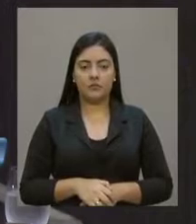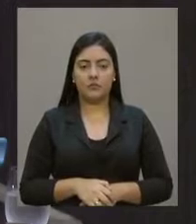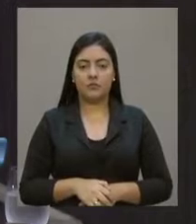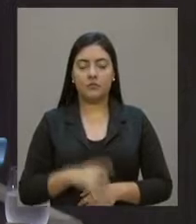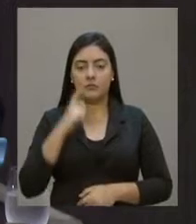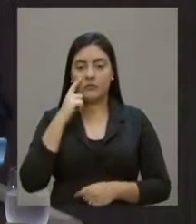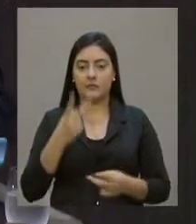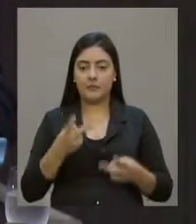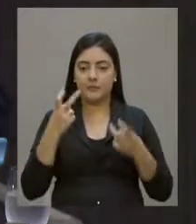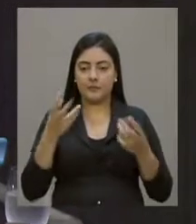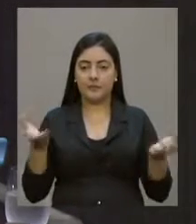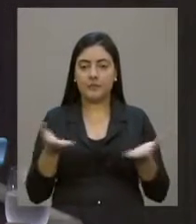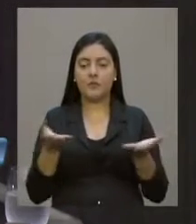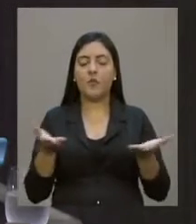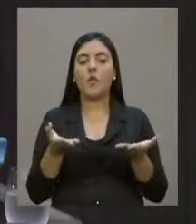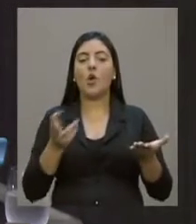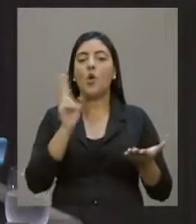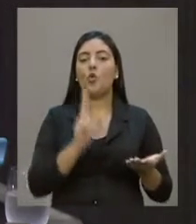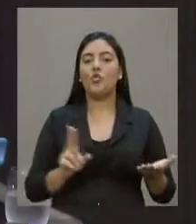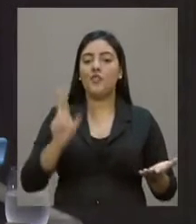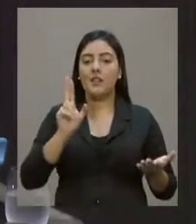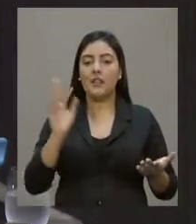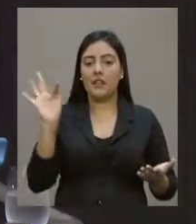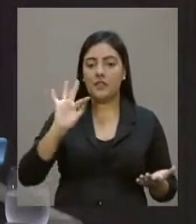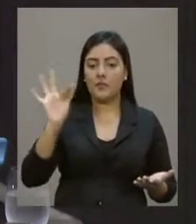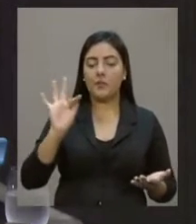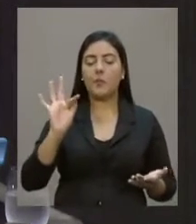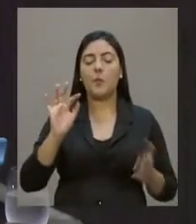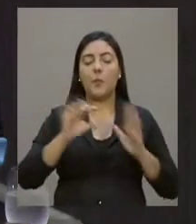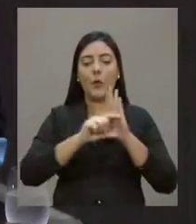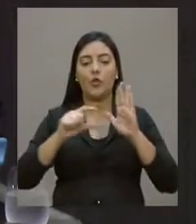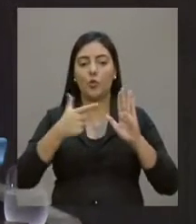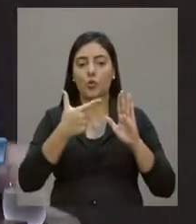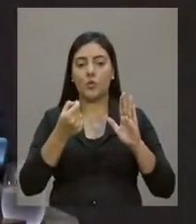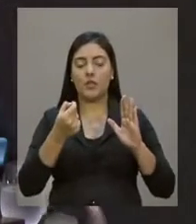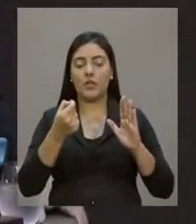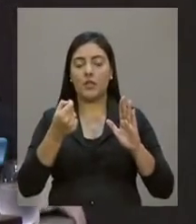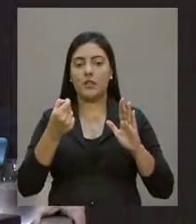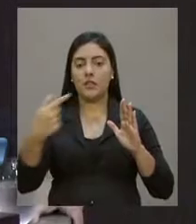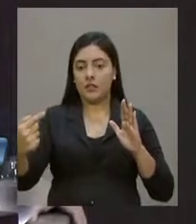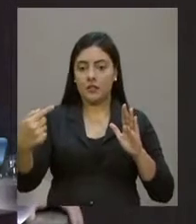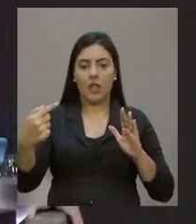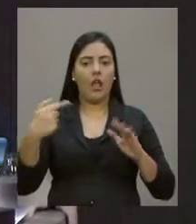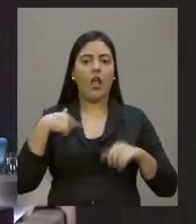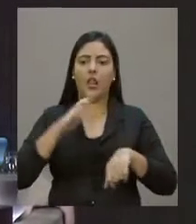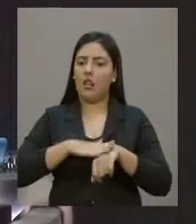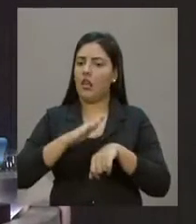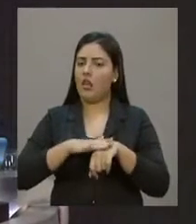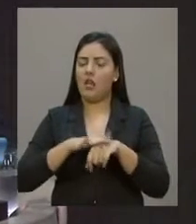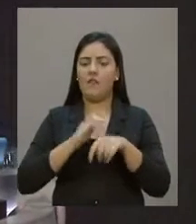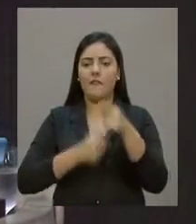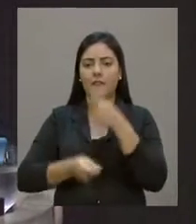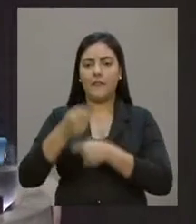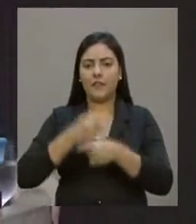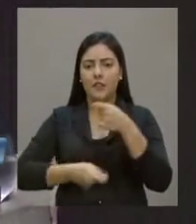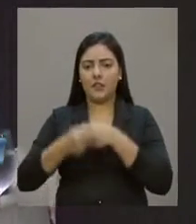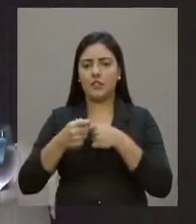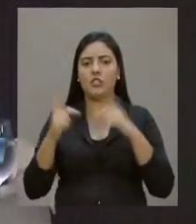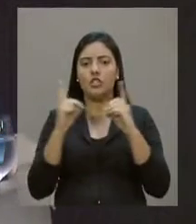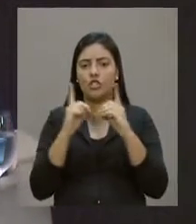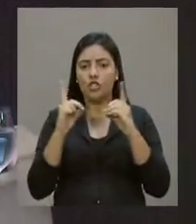Veja, as universidades federais, de acordo com o artigo 207 da Constituição, elas têm autonomia didático-financeira.